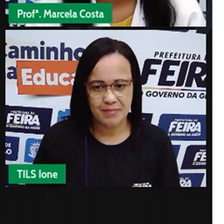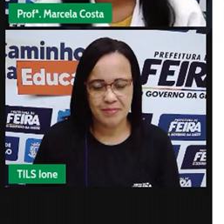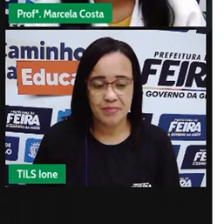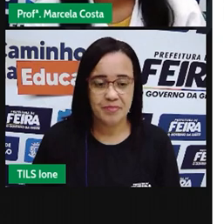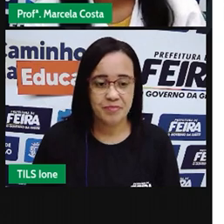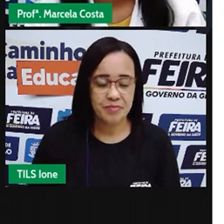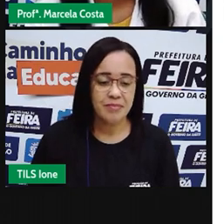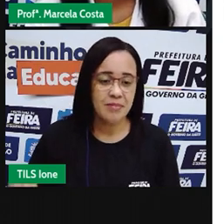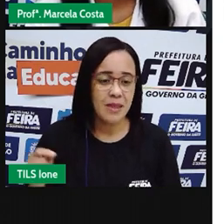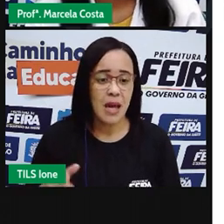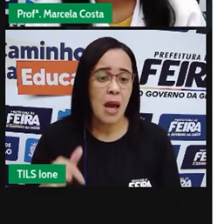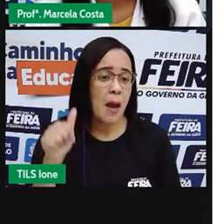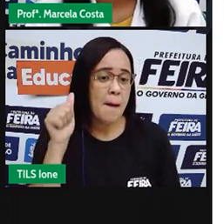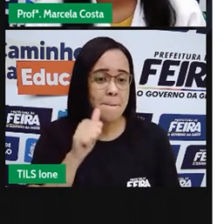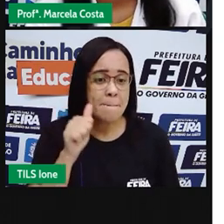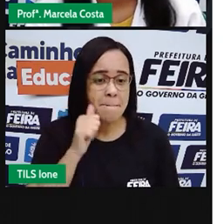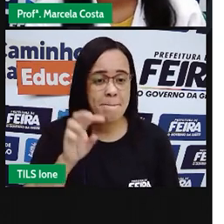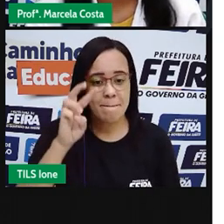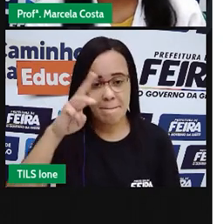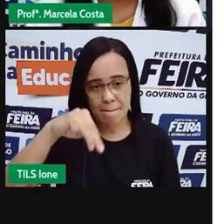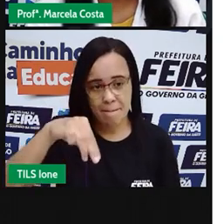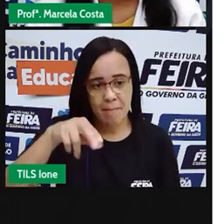Maria comprou 7 balas.